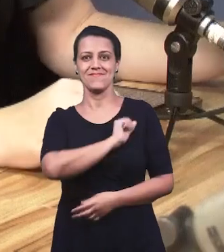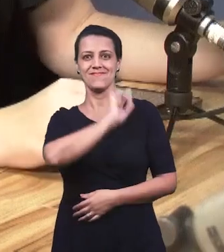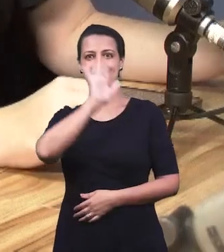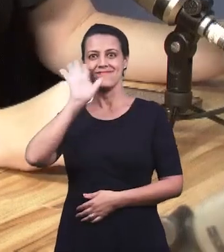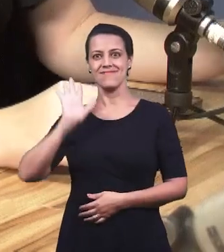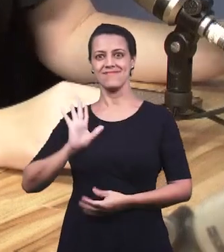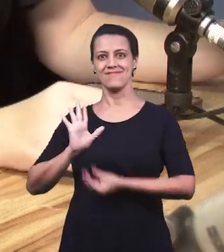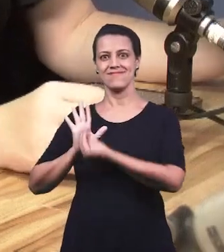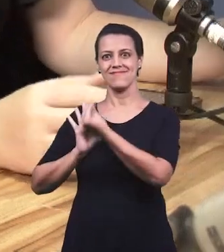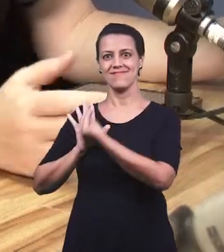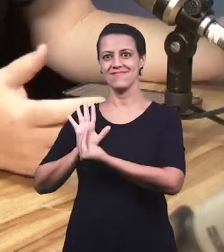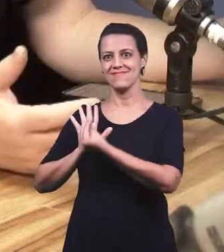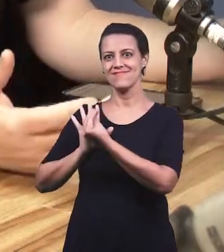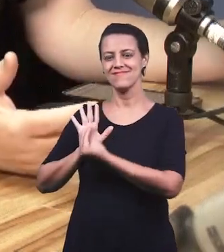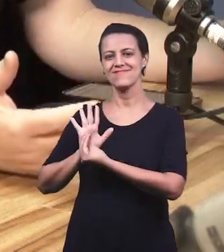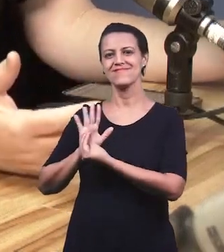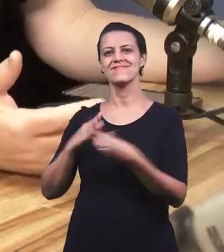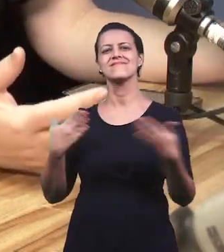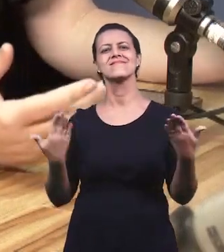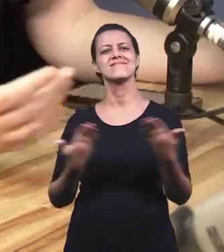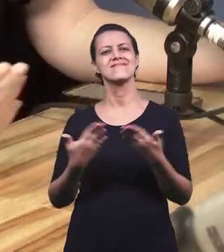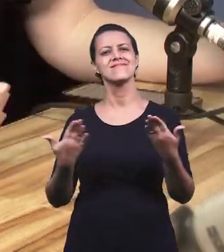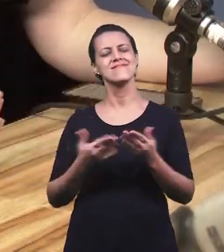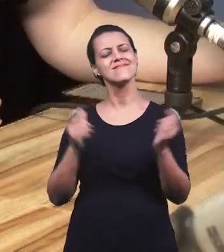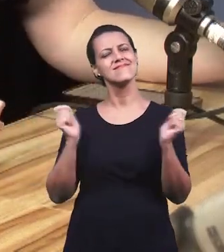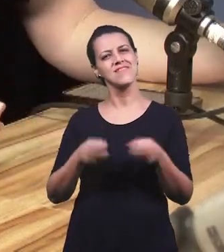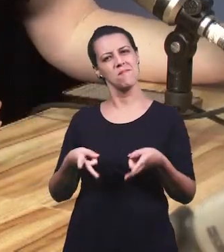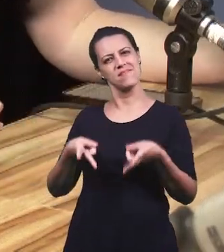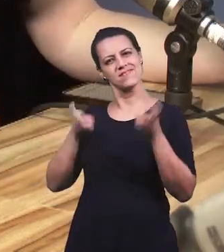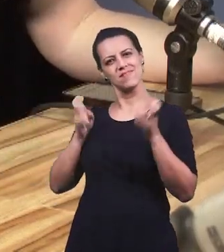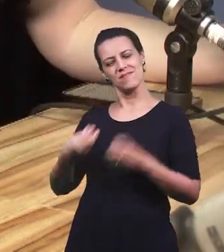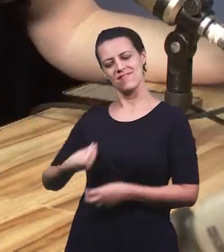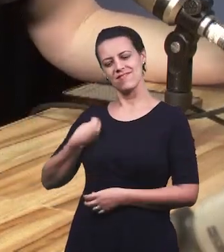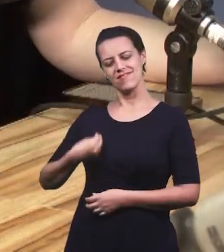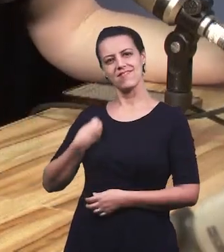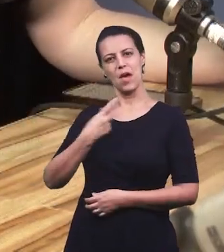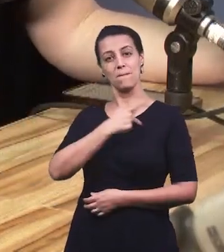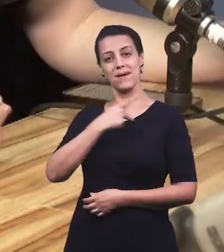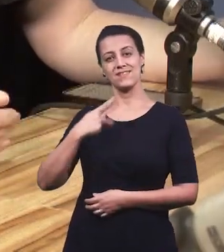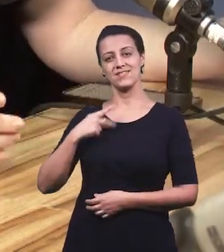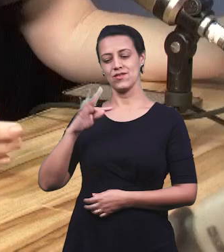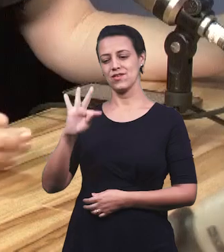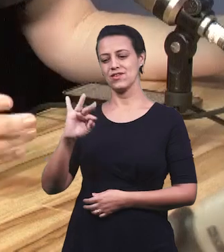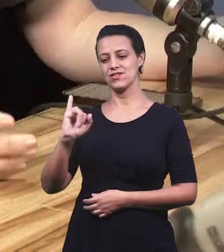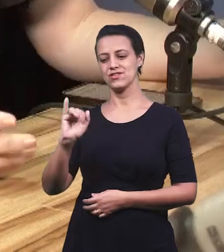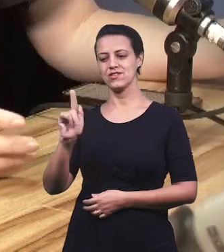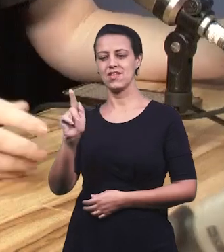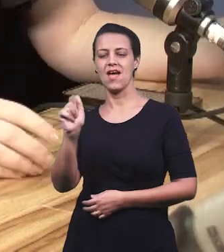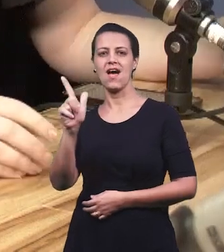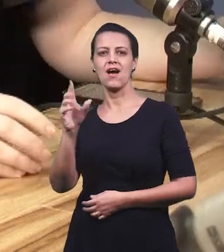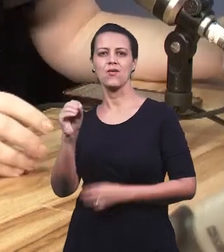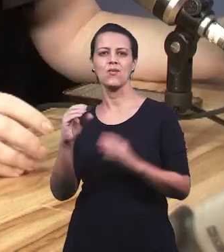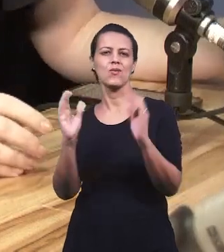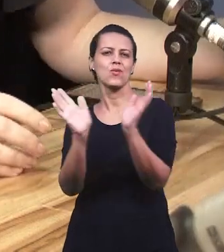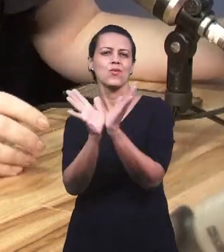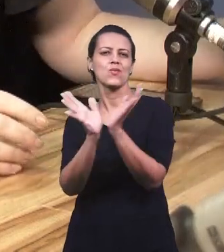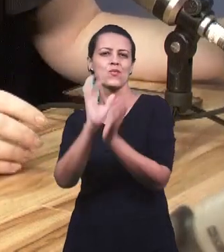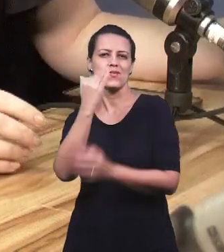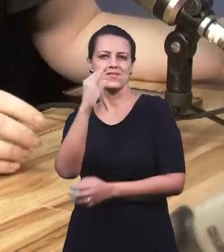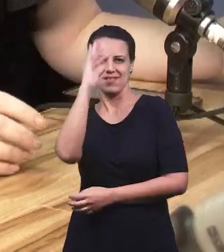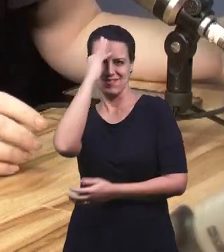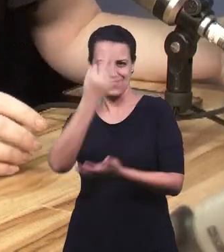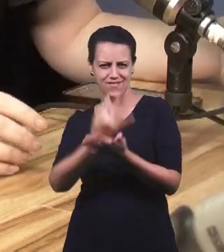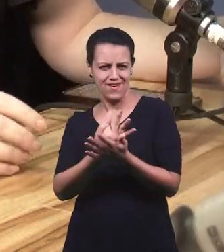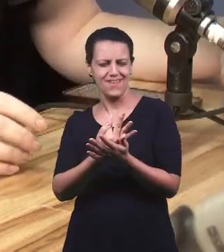Libras, Sinais de Vida. E hoje, como pode perceber, nós já estamos aqui com o nosso pastor Tiago, do Grupo de Ciência e Fé. A paz do Senhor, pastor.